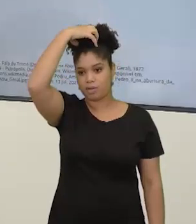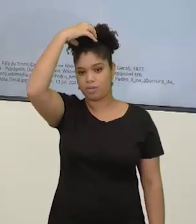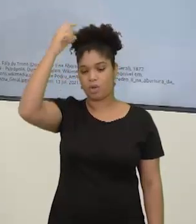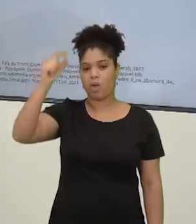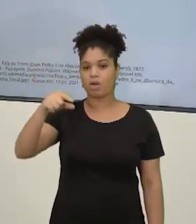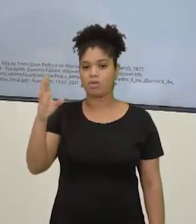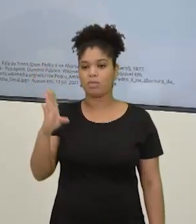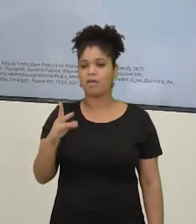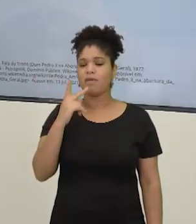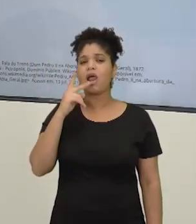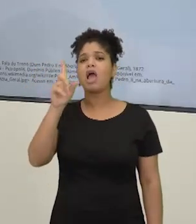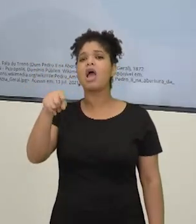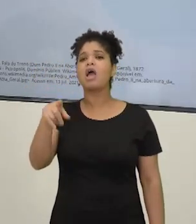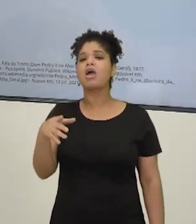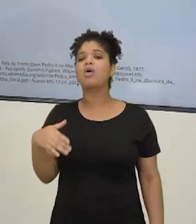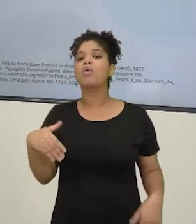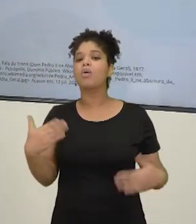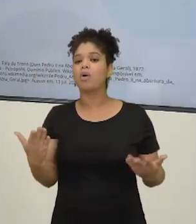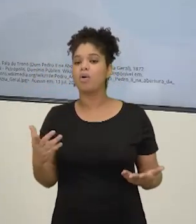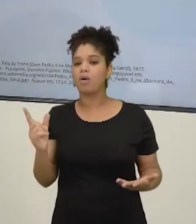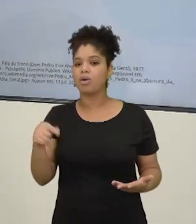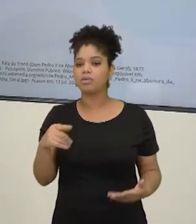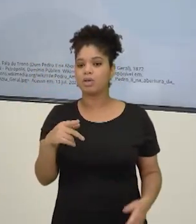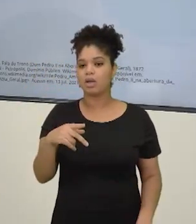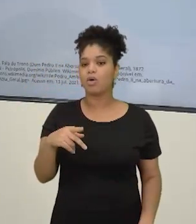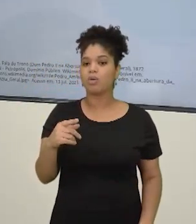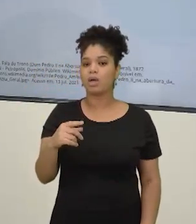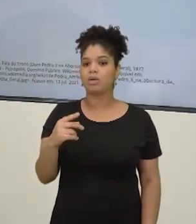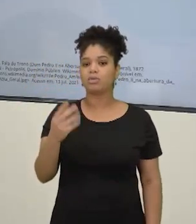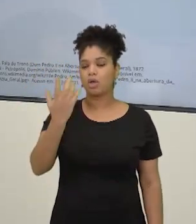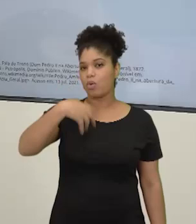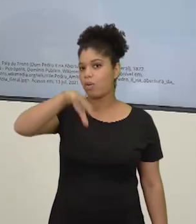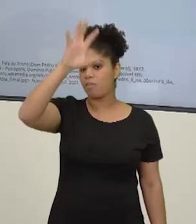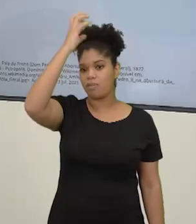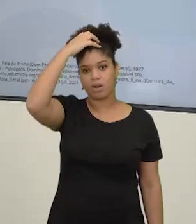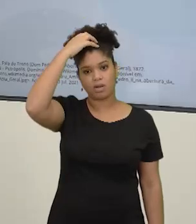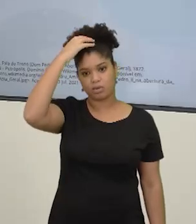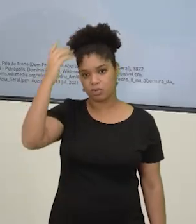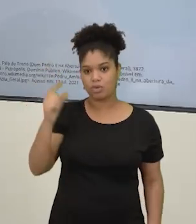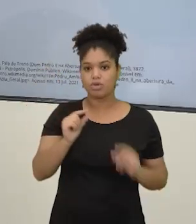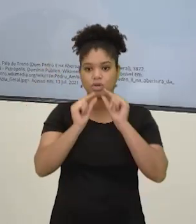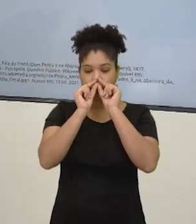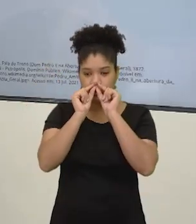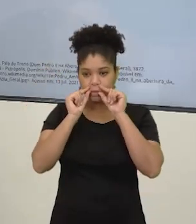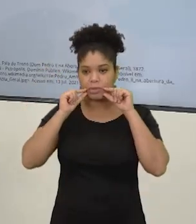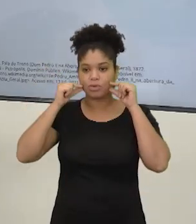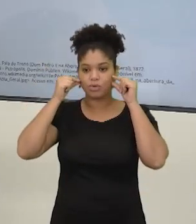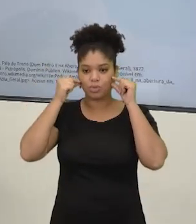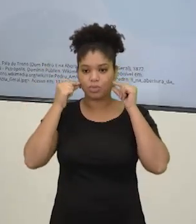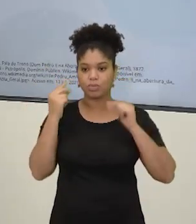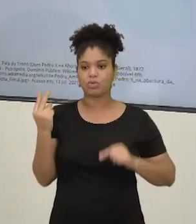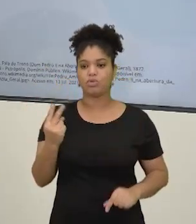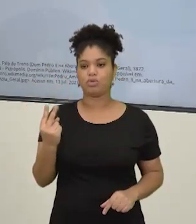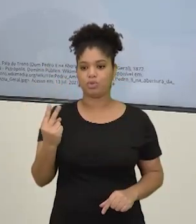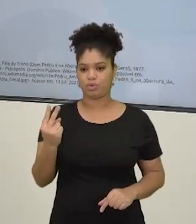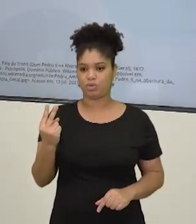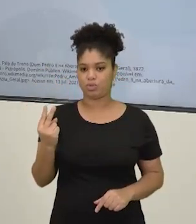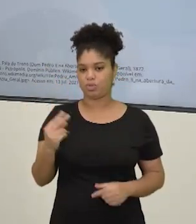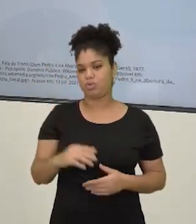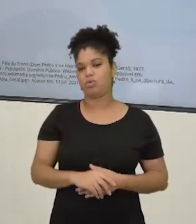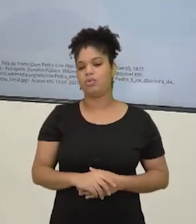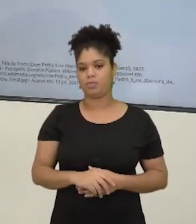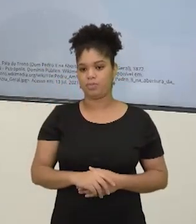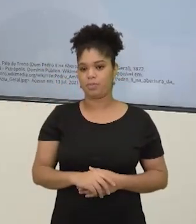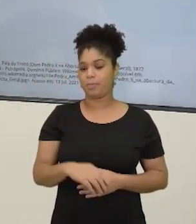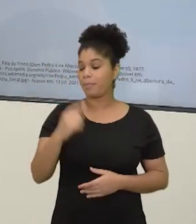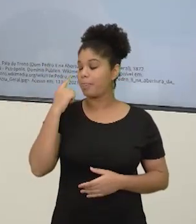quando falar o imperador é sempre o Dom Pedro II, com certeza é ele. raramente vai citar o Dom Pedro I nessas histórias. Está